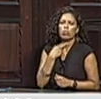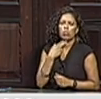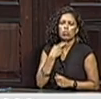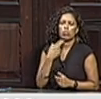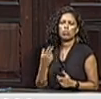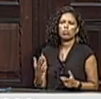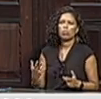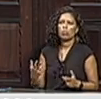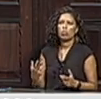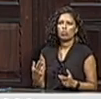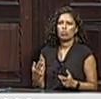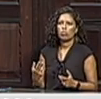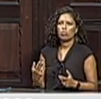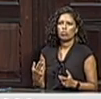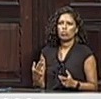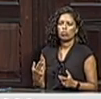uma